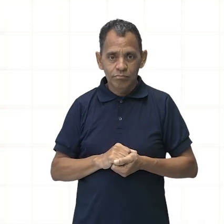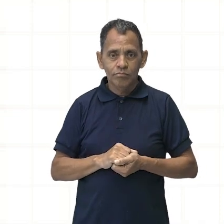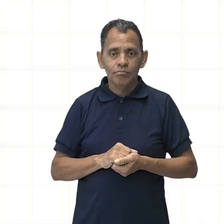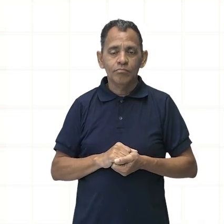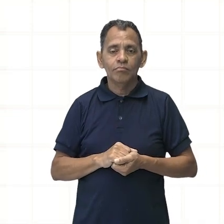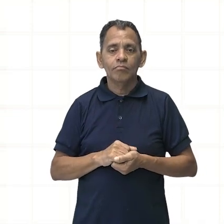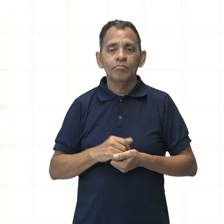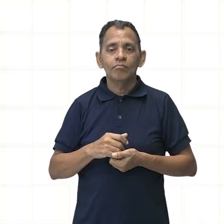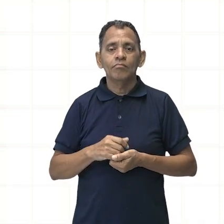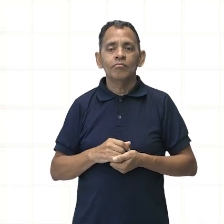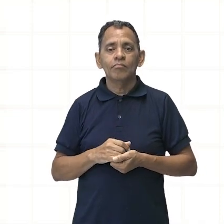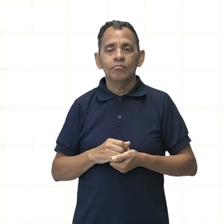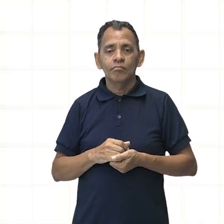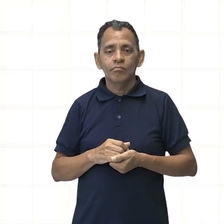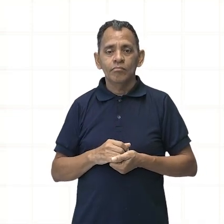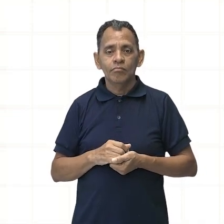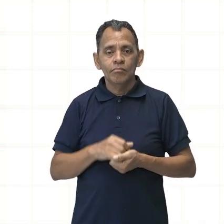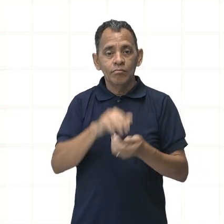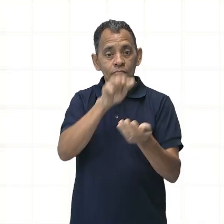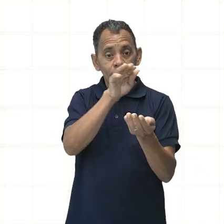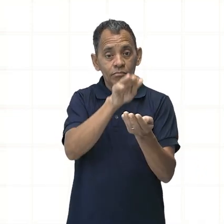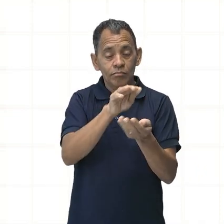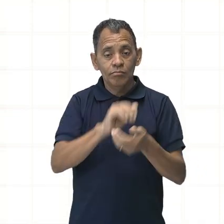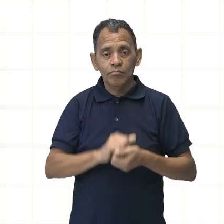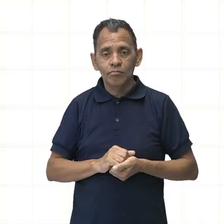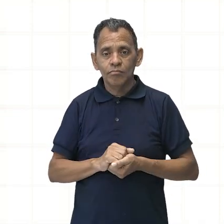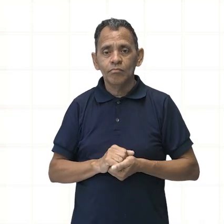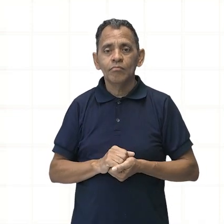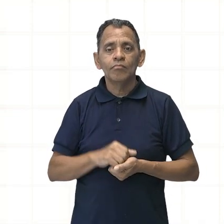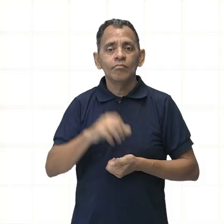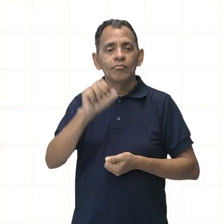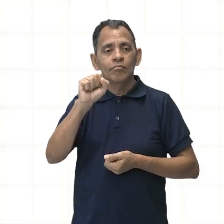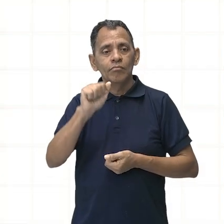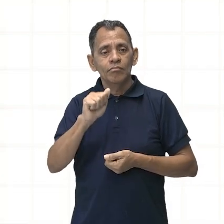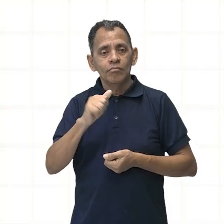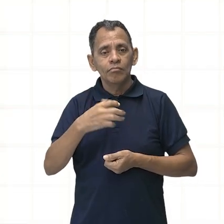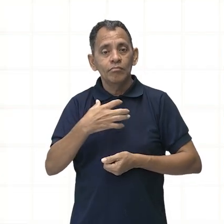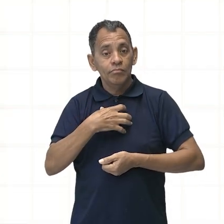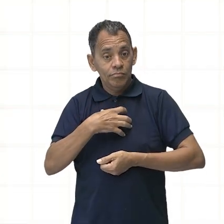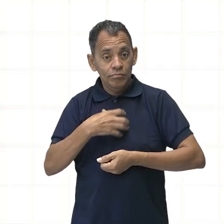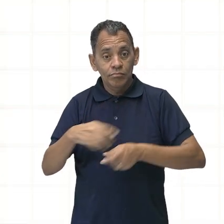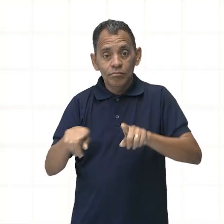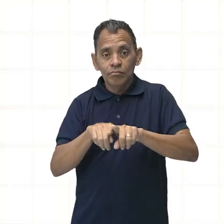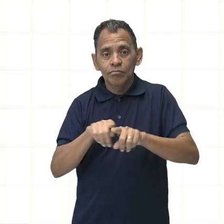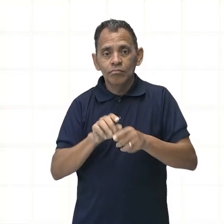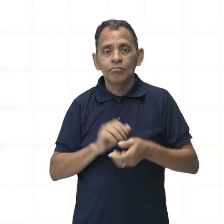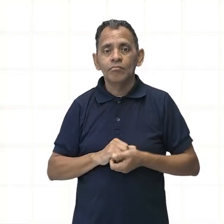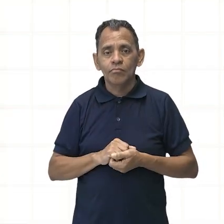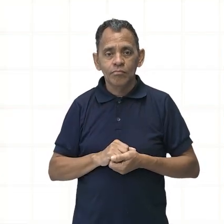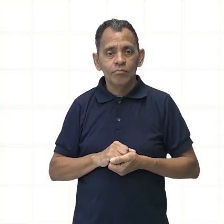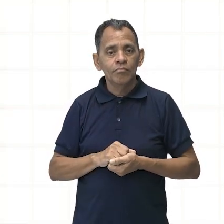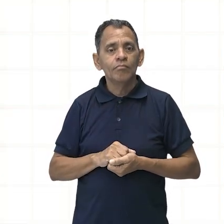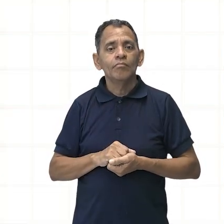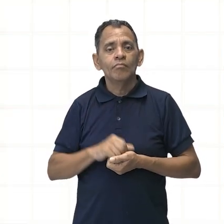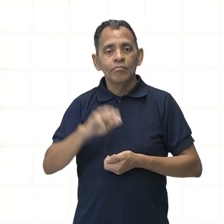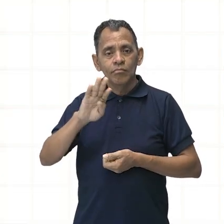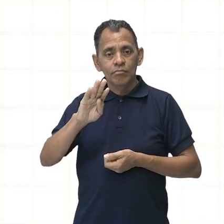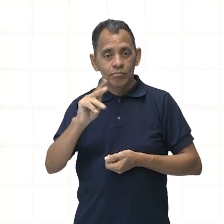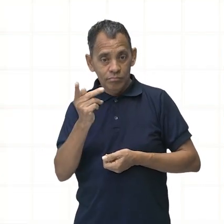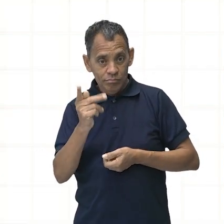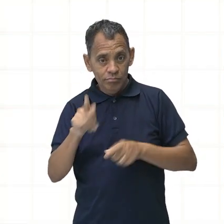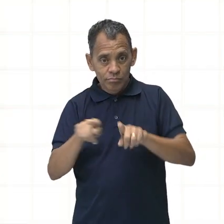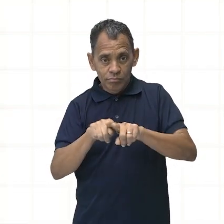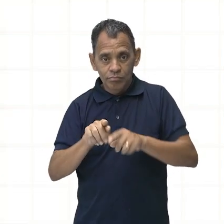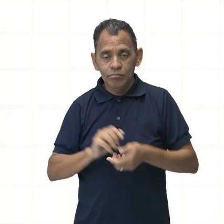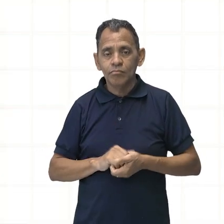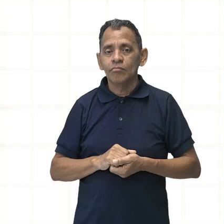na Bahia, né, com 2,4 milhões de habitantes também. Belo Horizonte, sexto lugar, com 2,3 milhões de